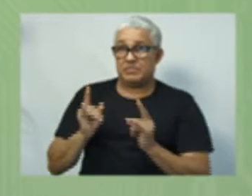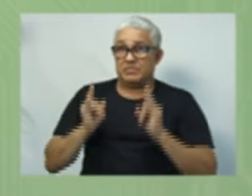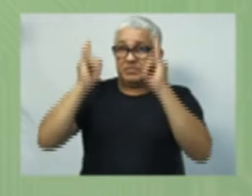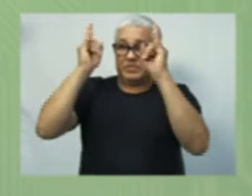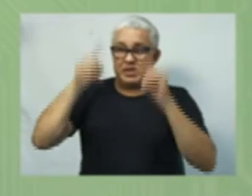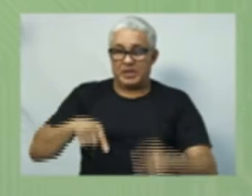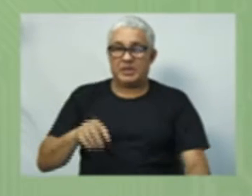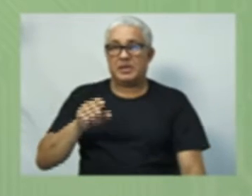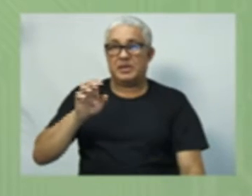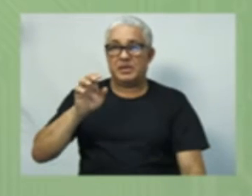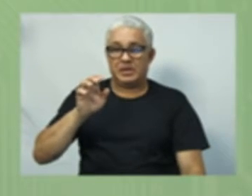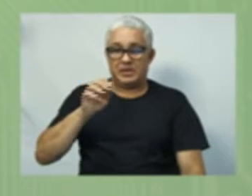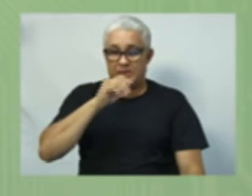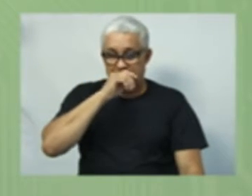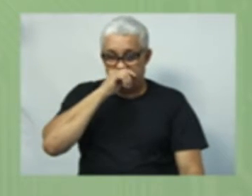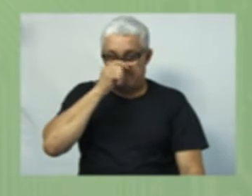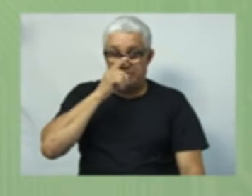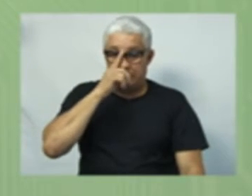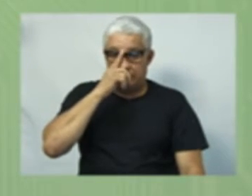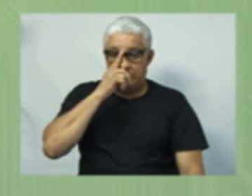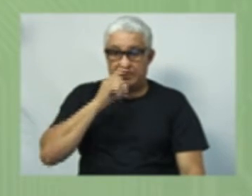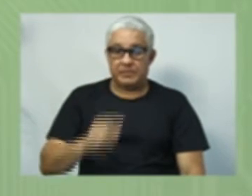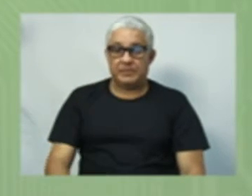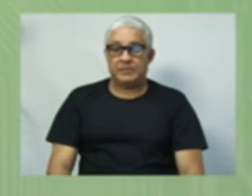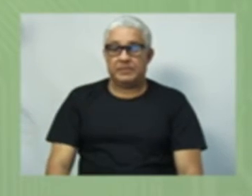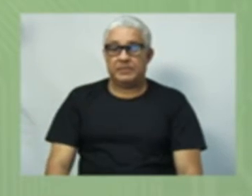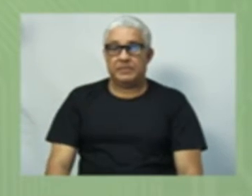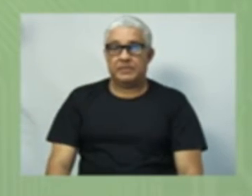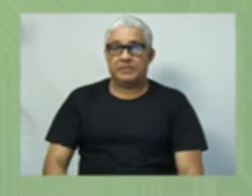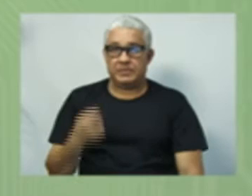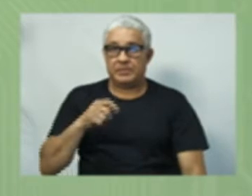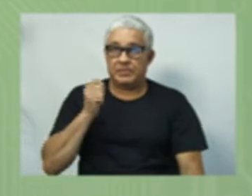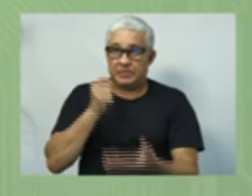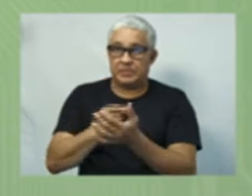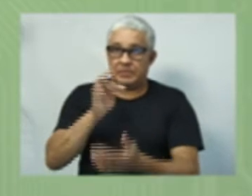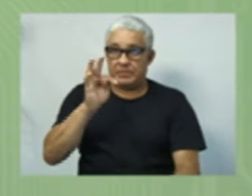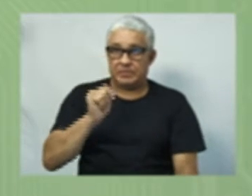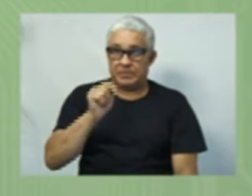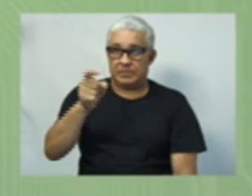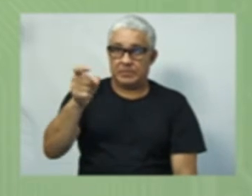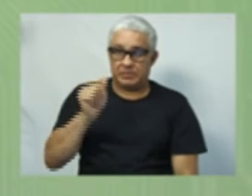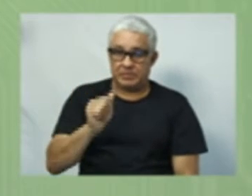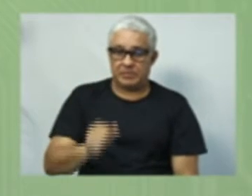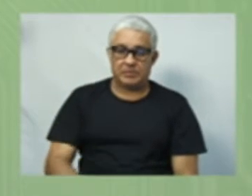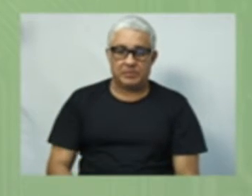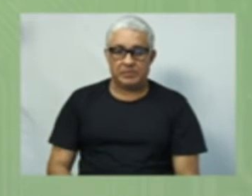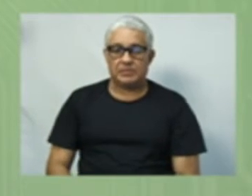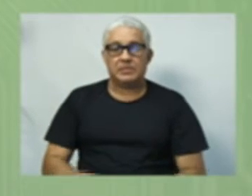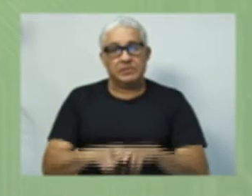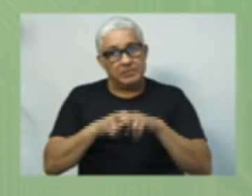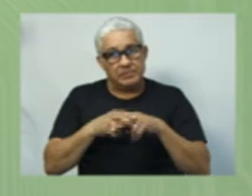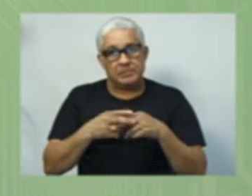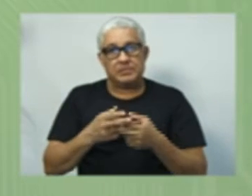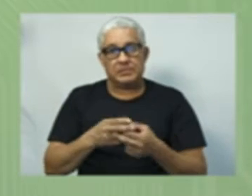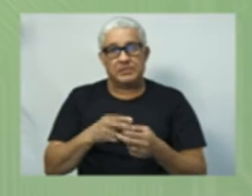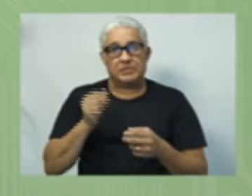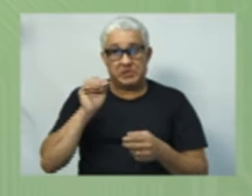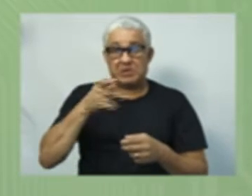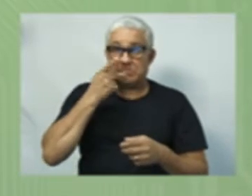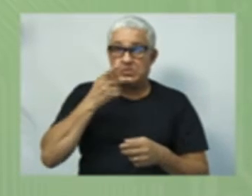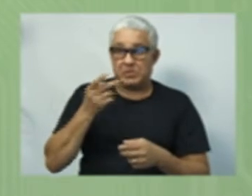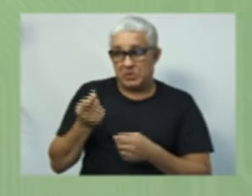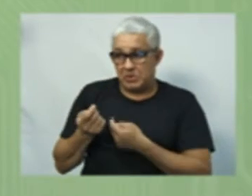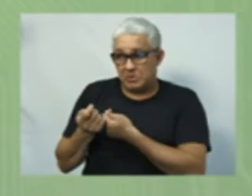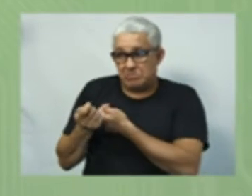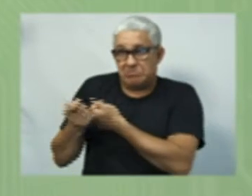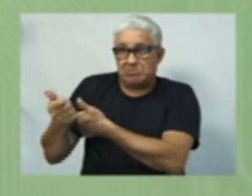é um fato gerador que deverá ser cobrado taxa. Portanto, você falar que doou, sendo que